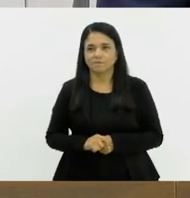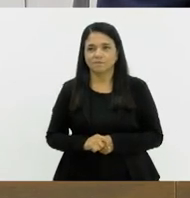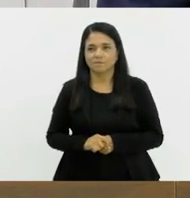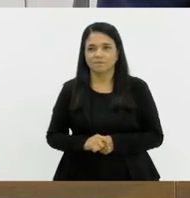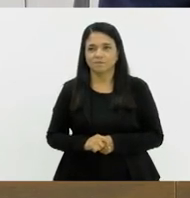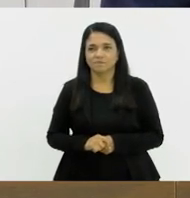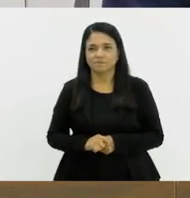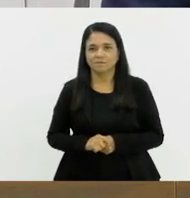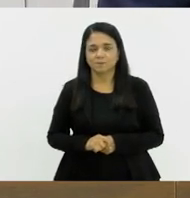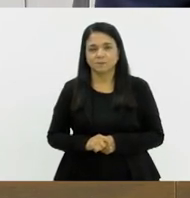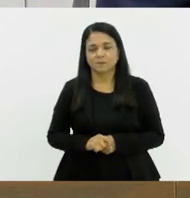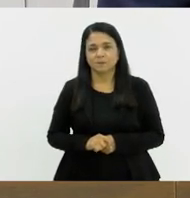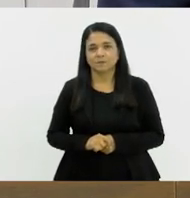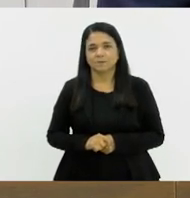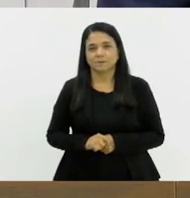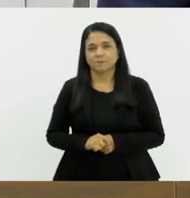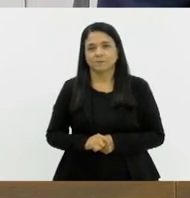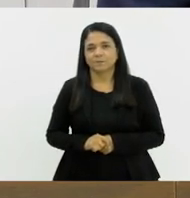Enfim,